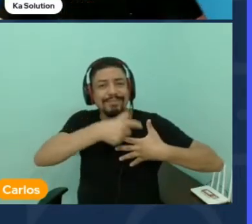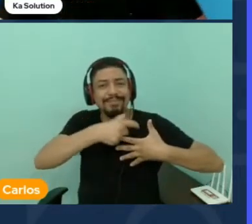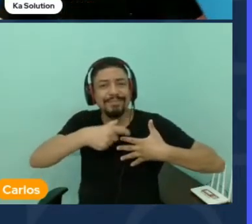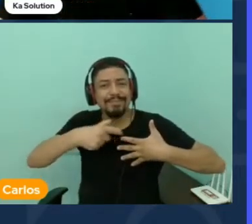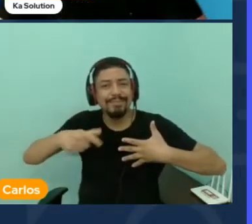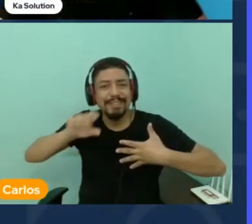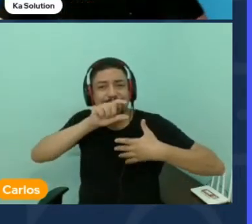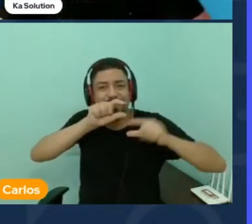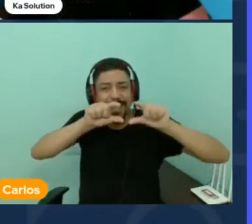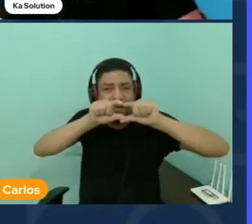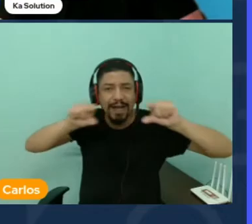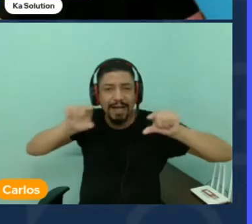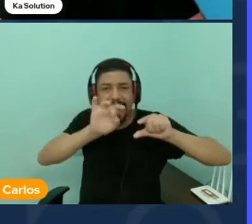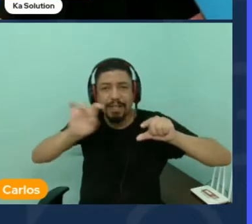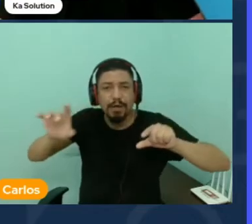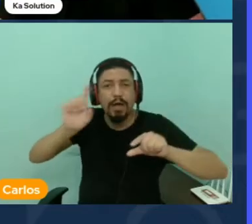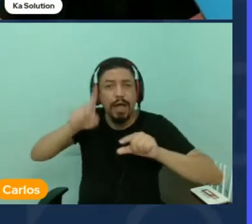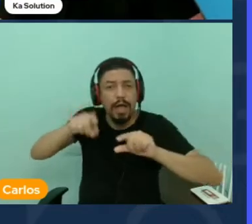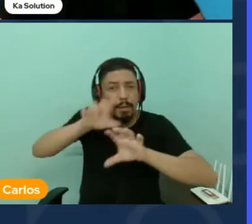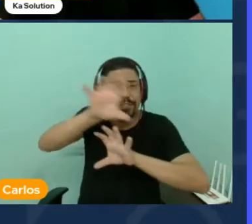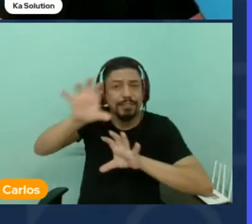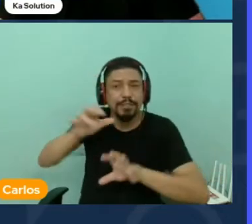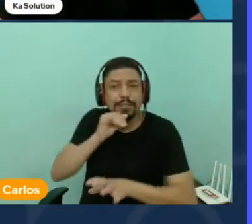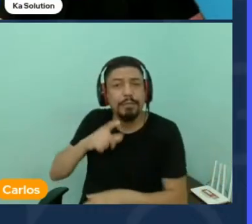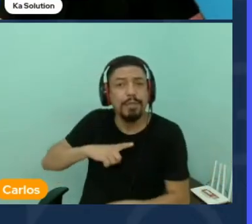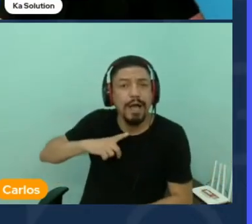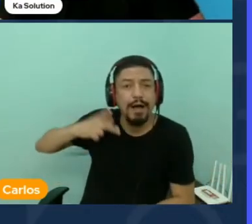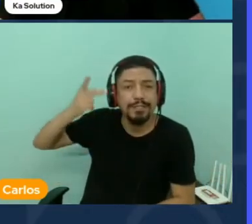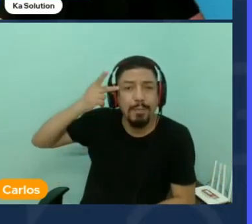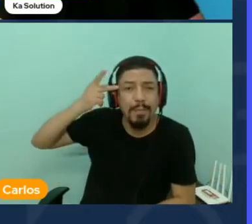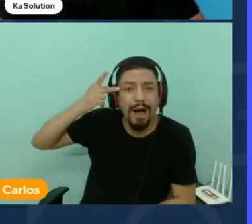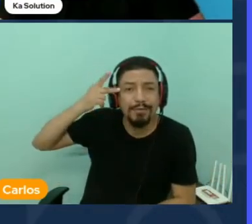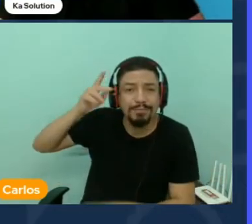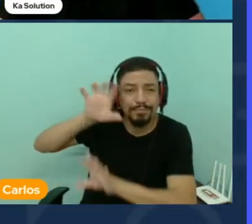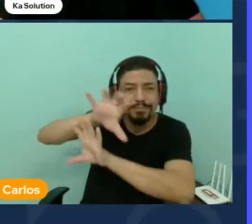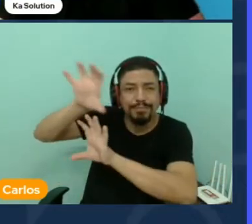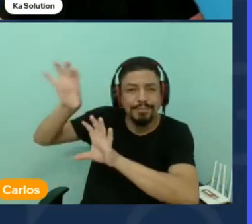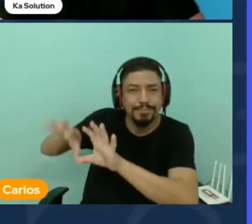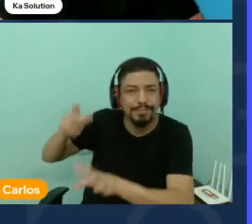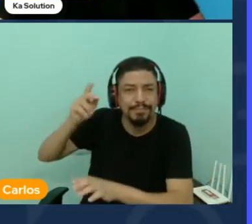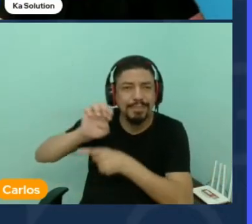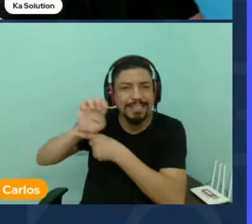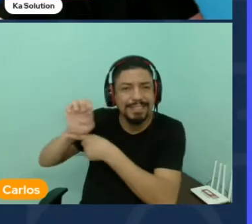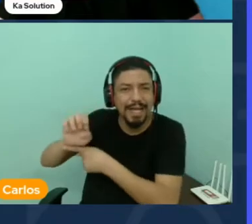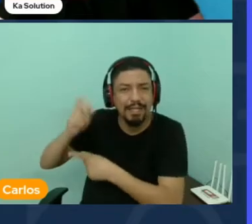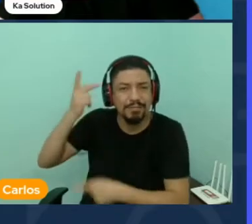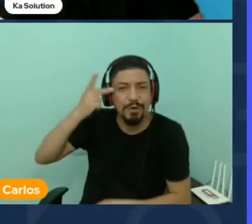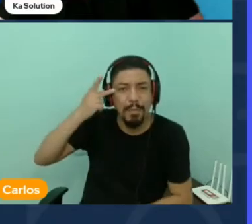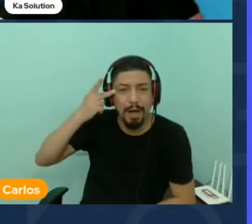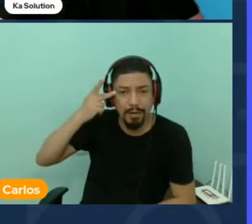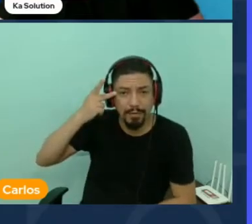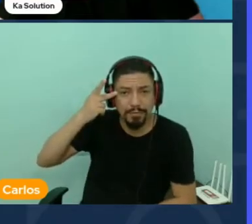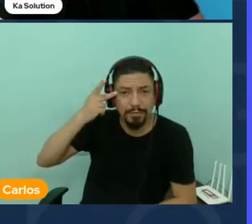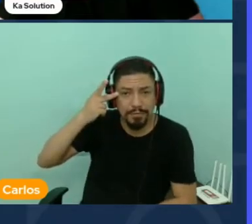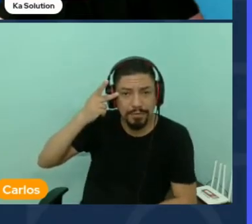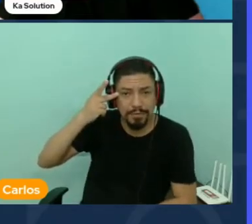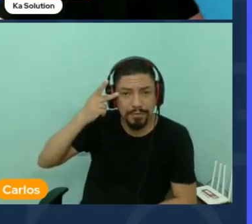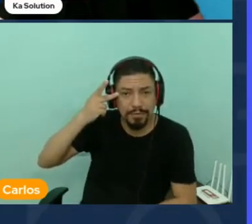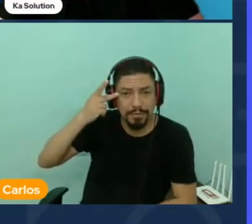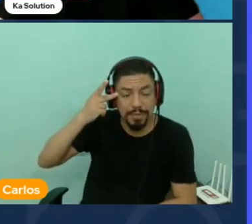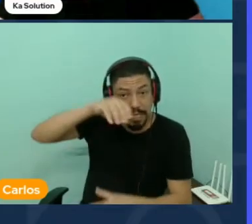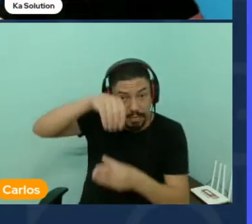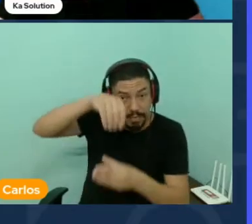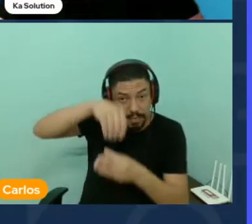AWS. Eu tenho, por exemplo, a região de São Paulo. Então, aqui dentro da região de São Paulo, eu tenho lá